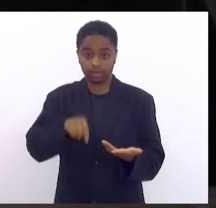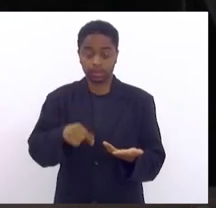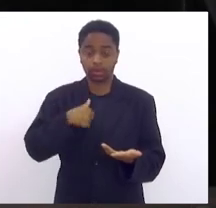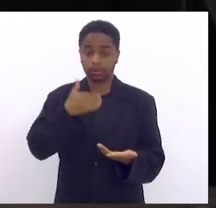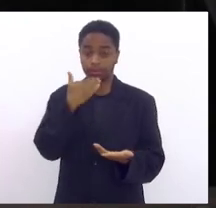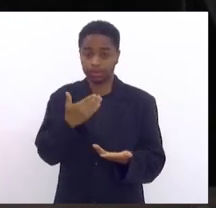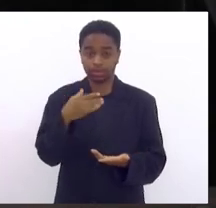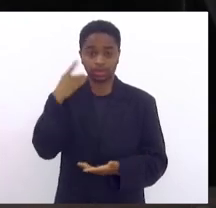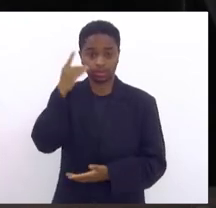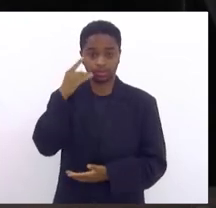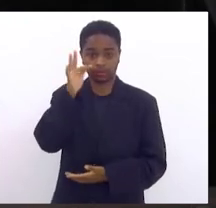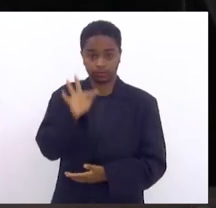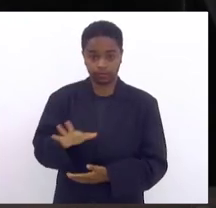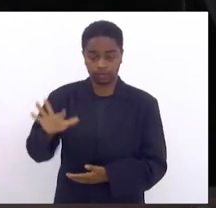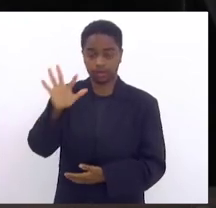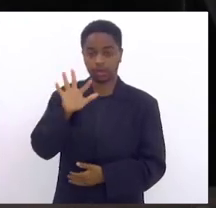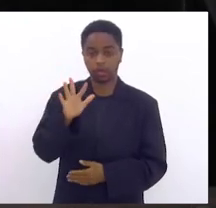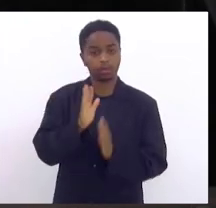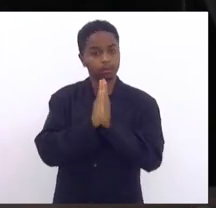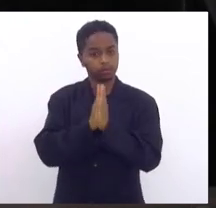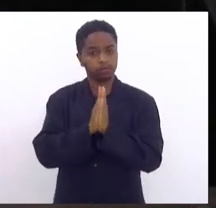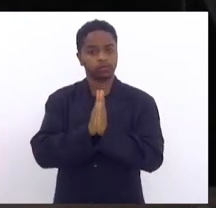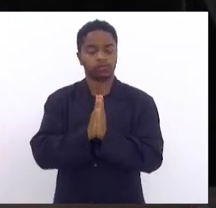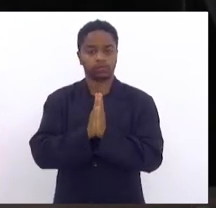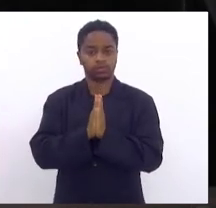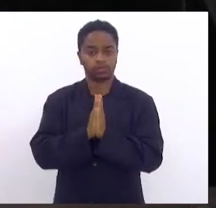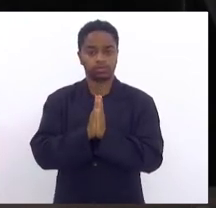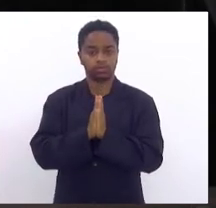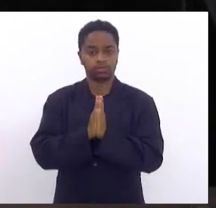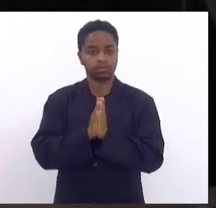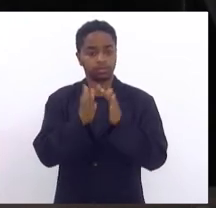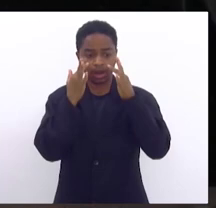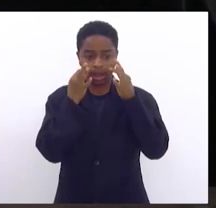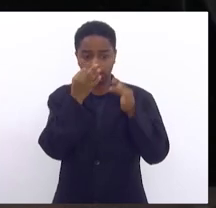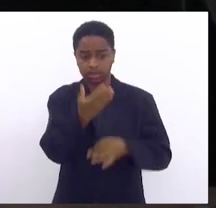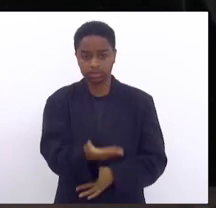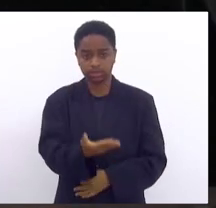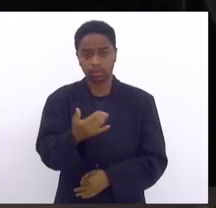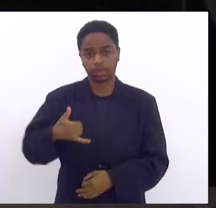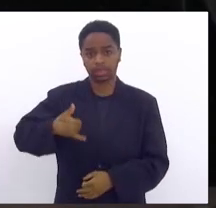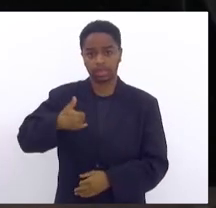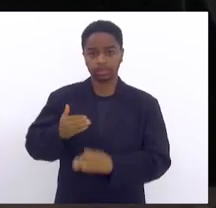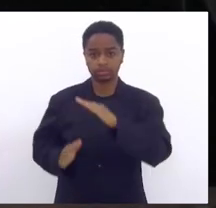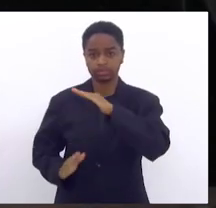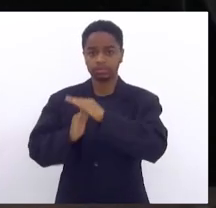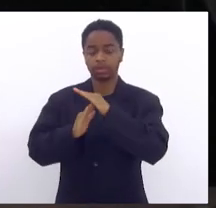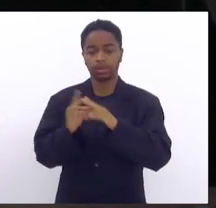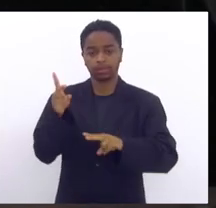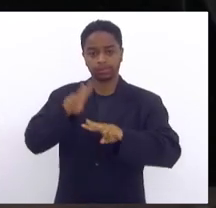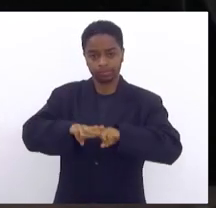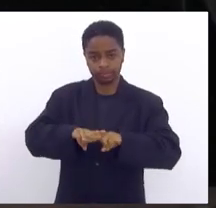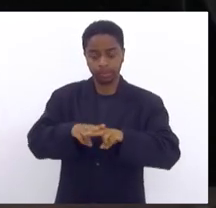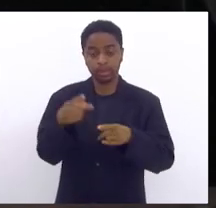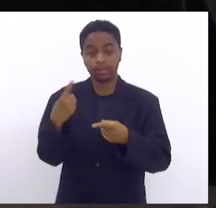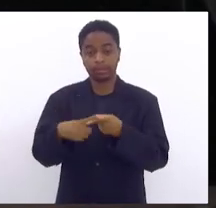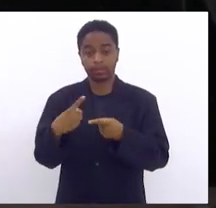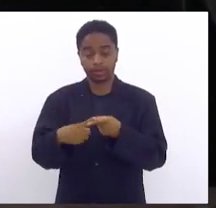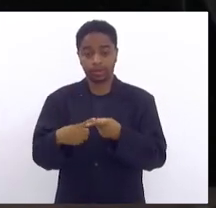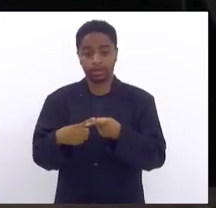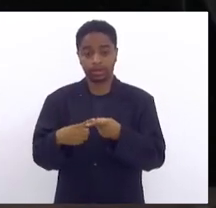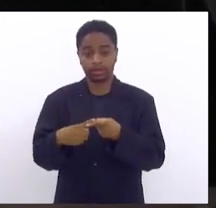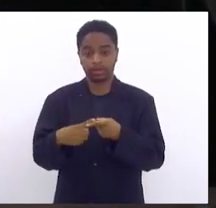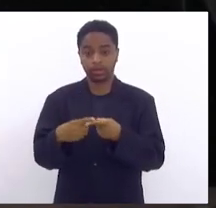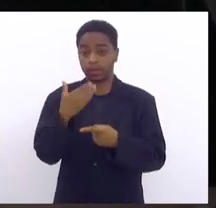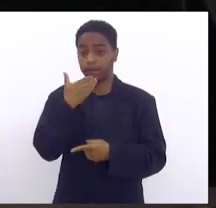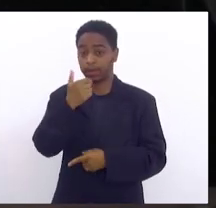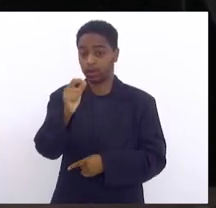aos deputados federais que, por favor, deem uma olhada nessa maioridade penal. Para, assim, o melhor de todos os